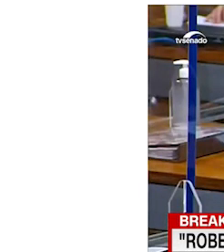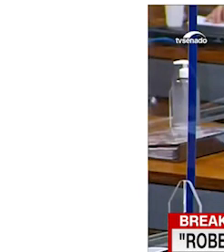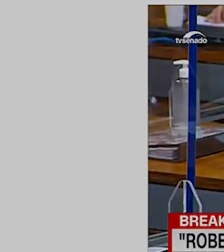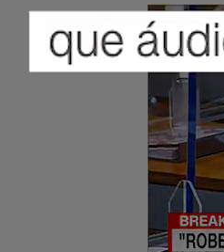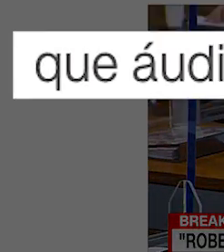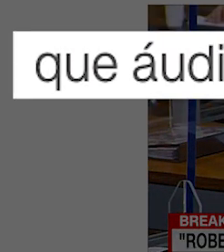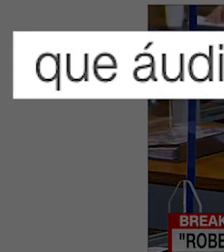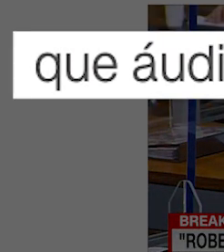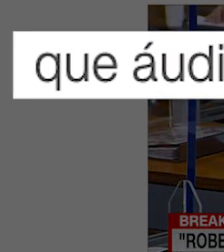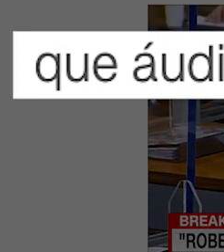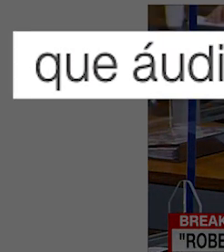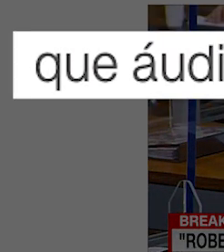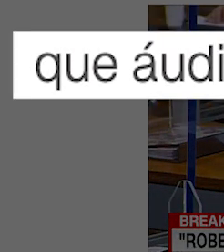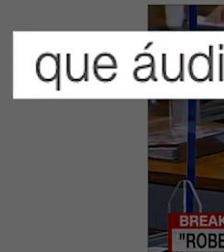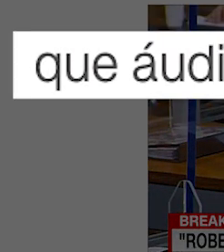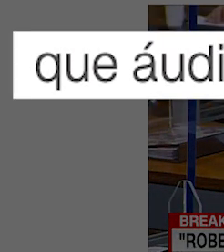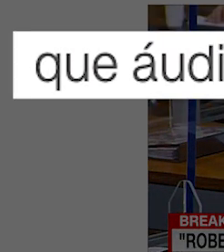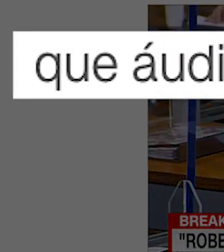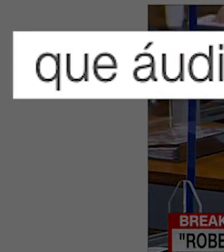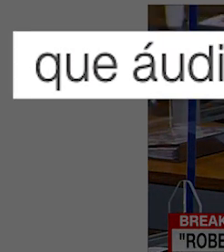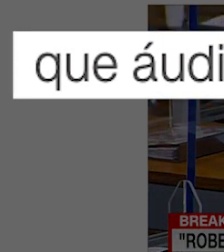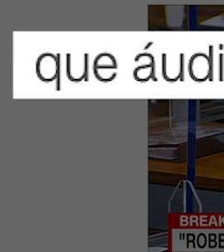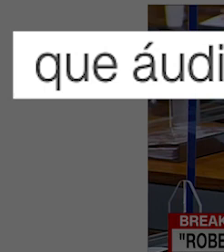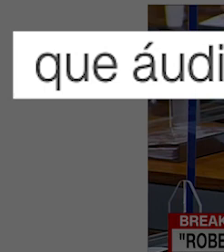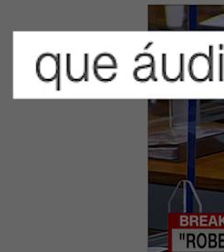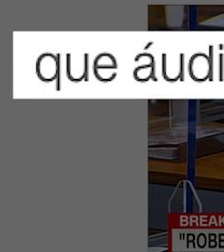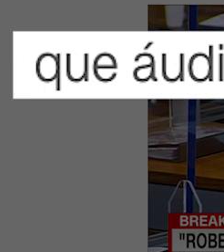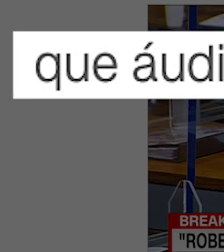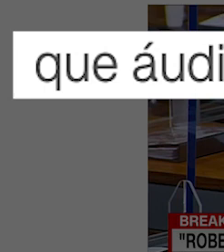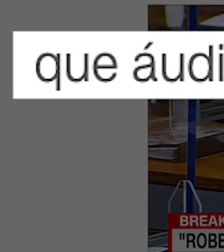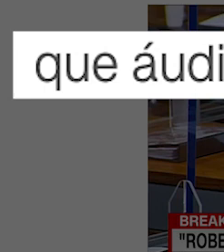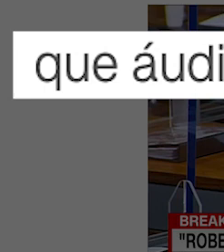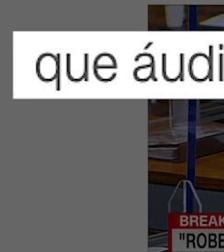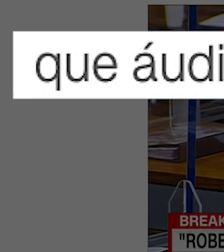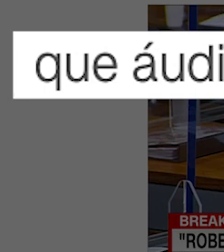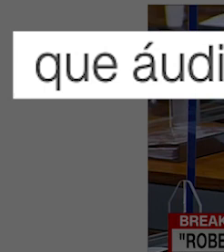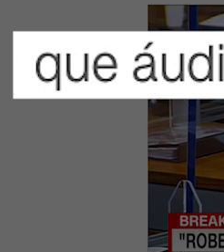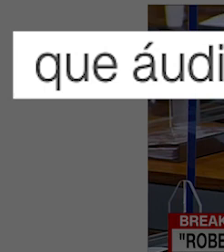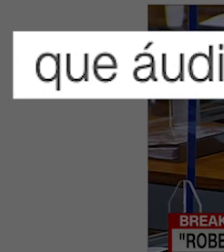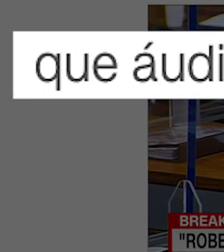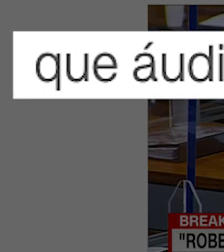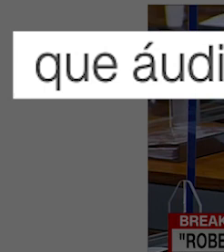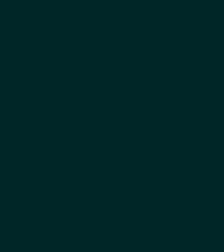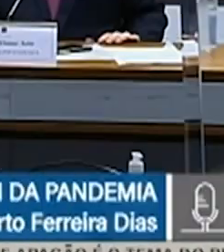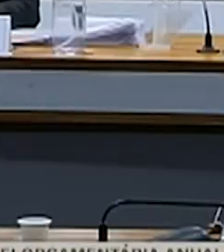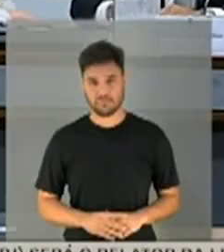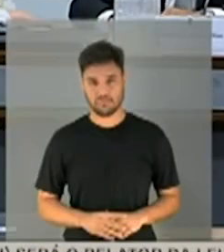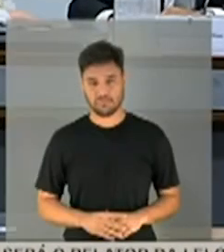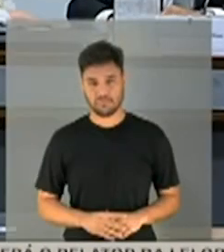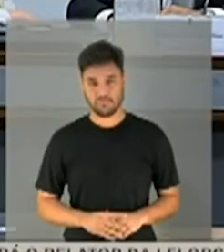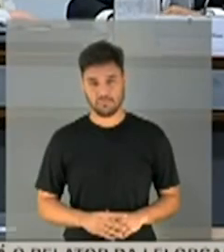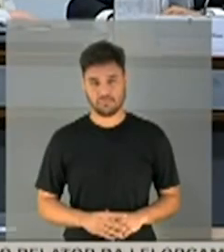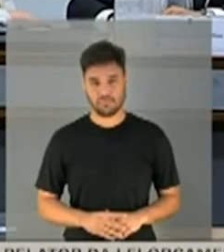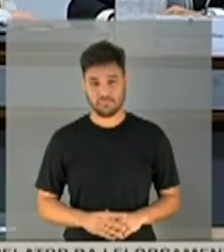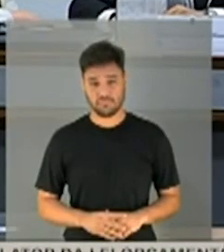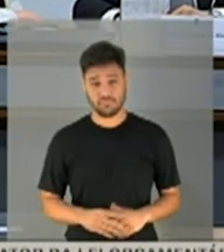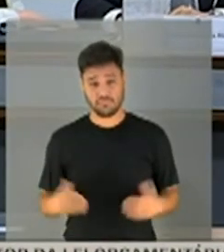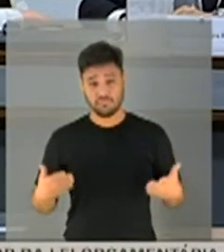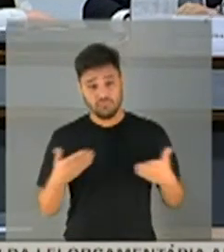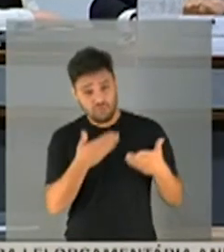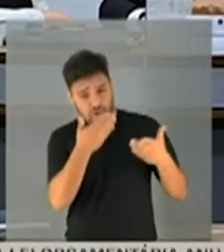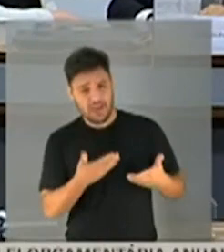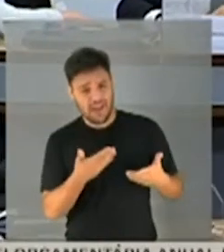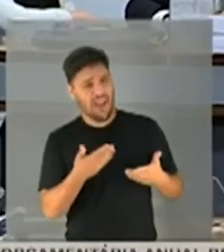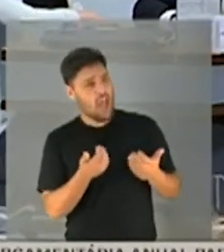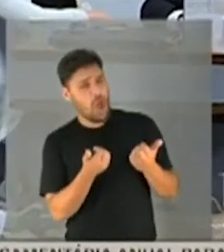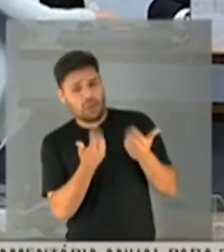à tona um áudio com um relato distinto daquele que manteve ali sobre o encontro da propina que Aziz resolveu lhe dar ordem